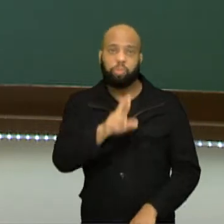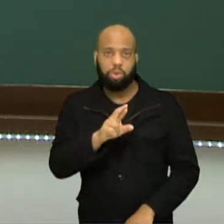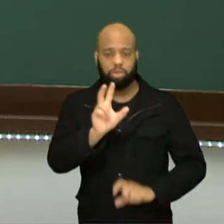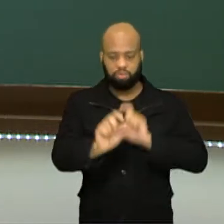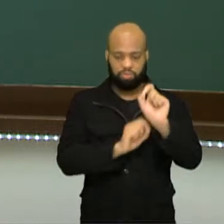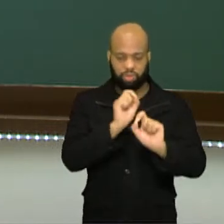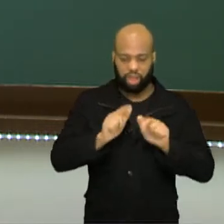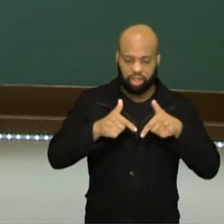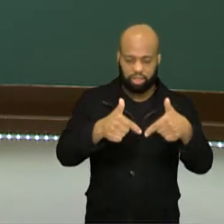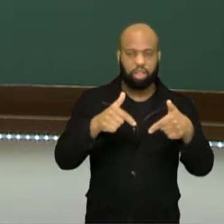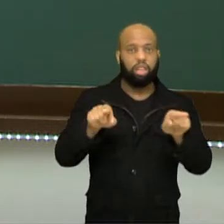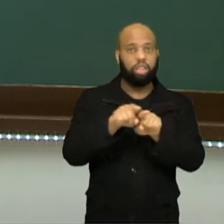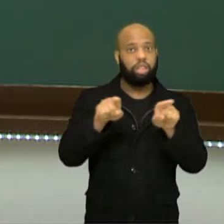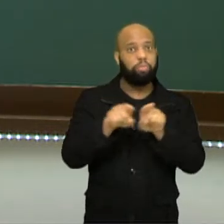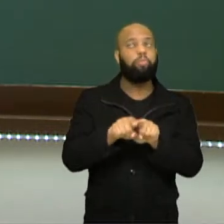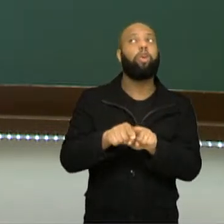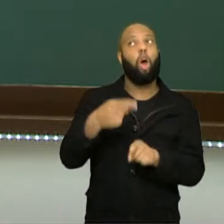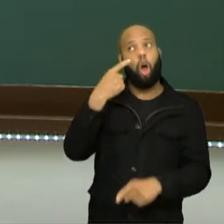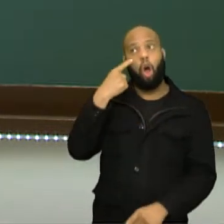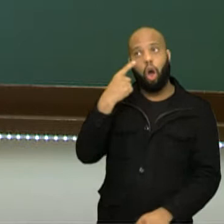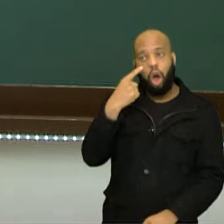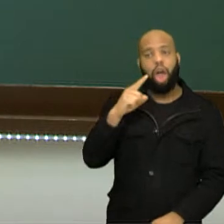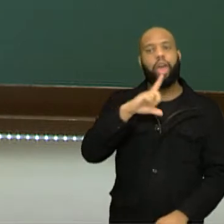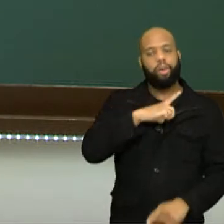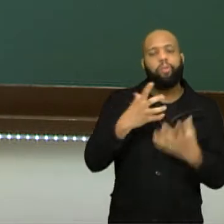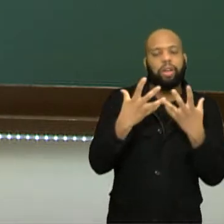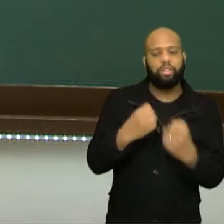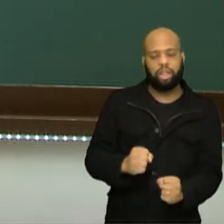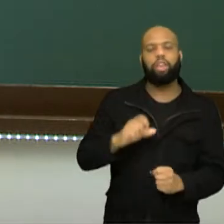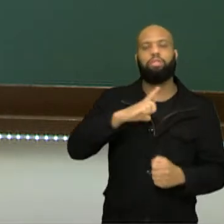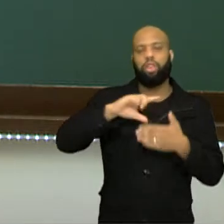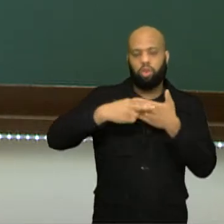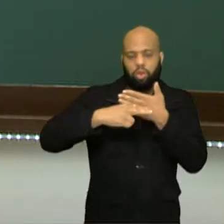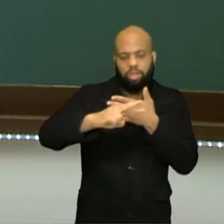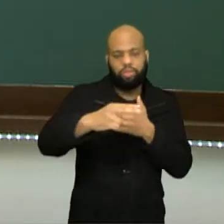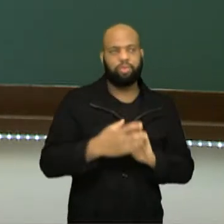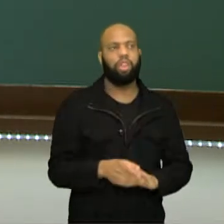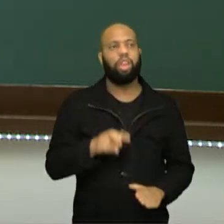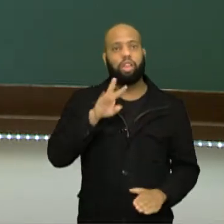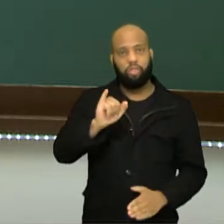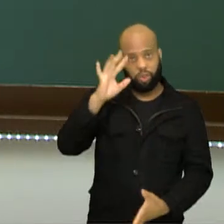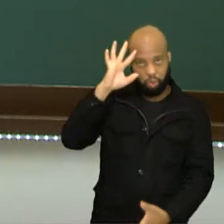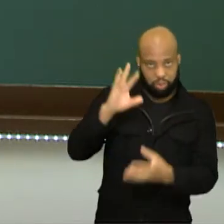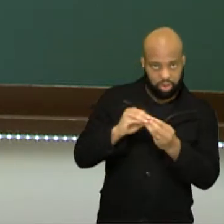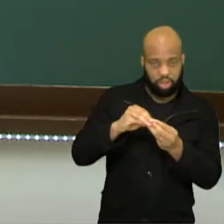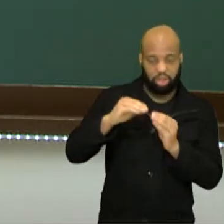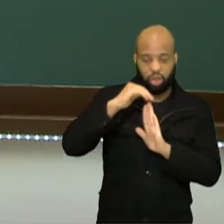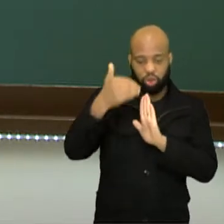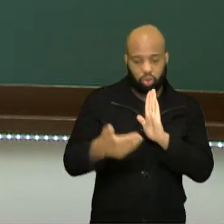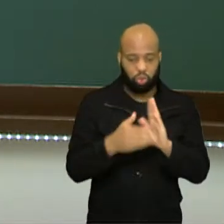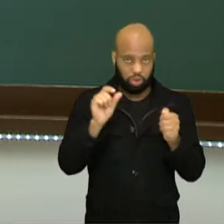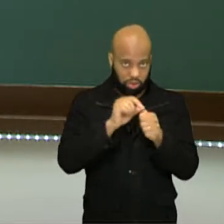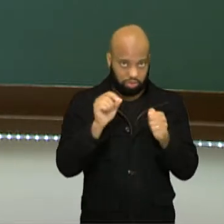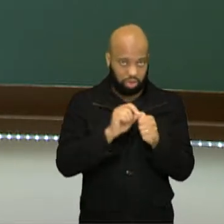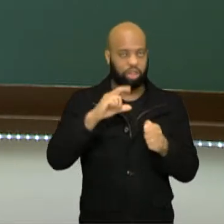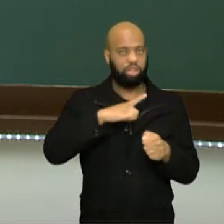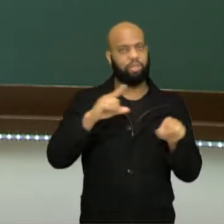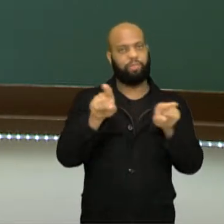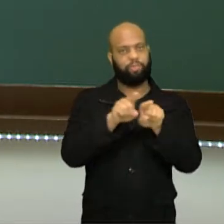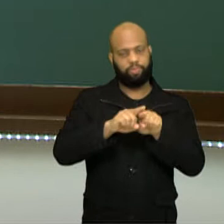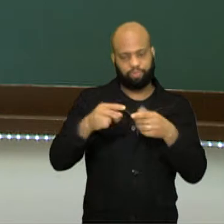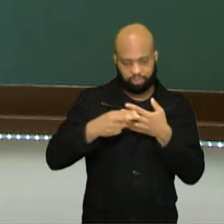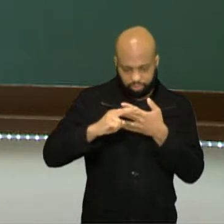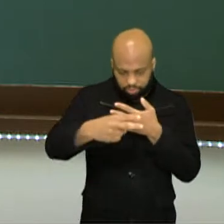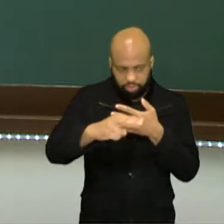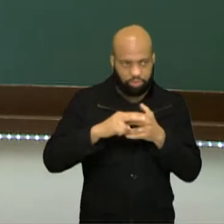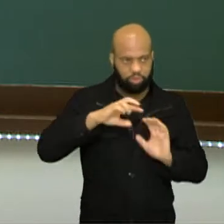próprias ações e arcar com as suas consequências. Entender que tudo que a gente faz gera